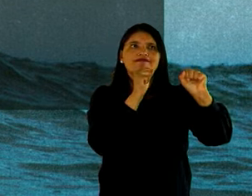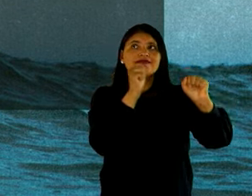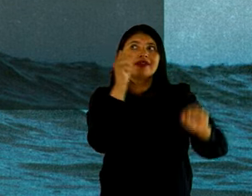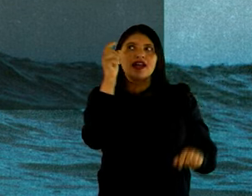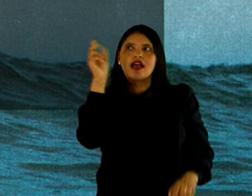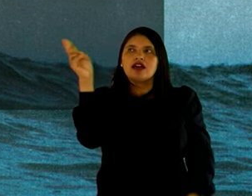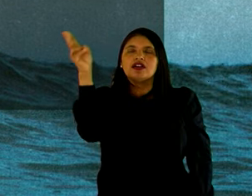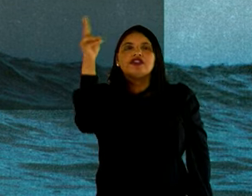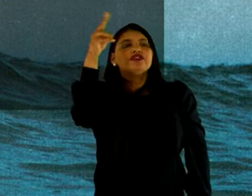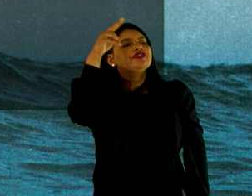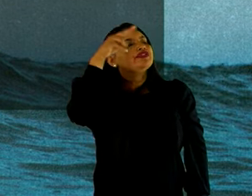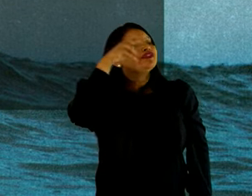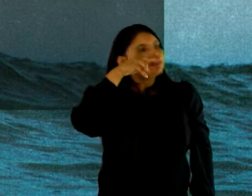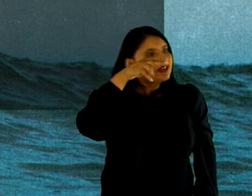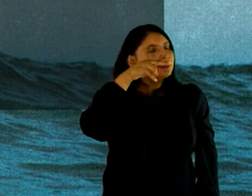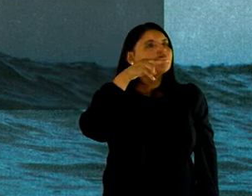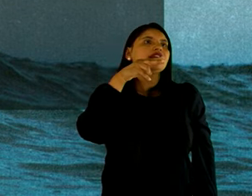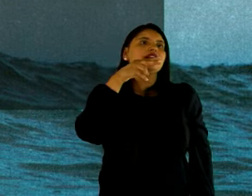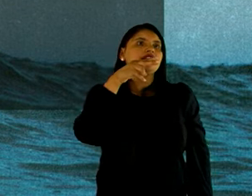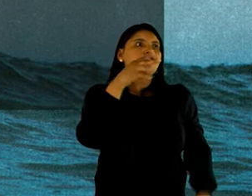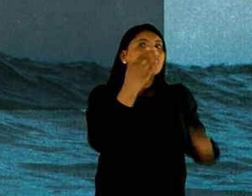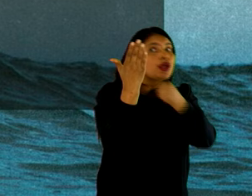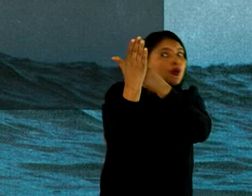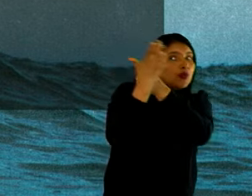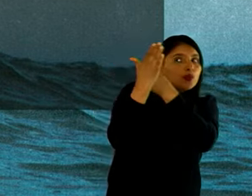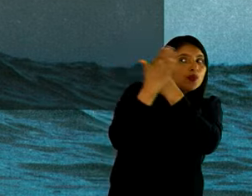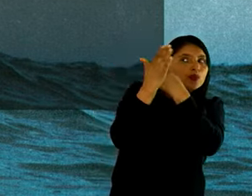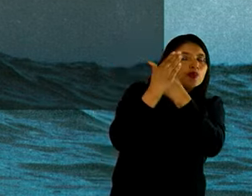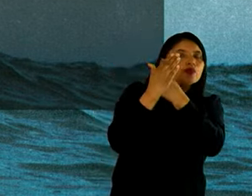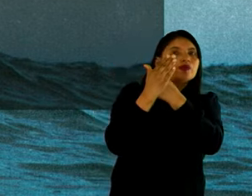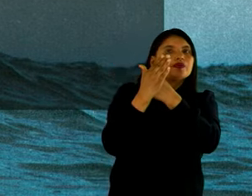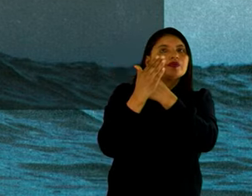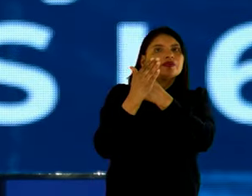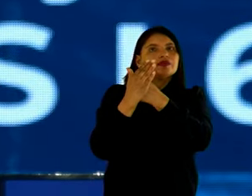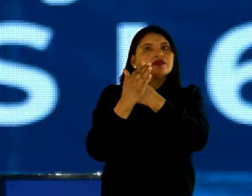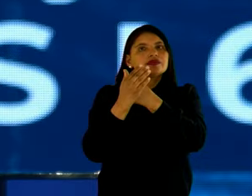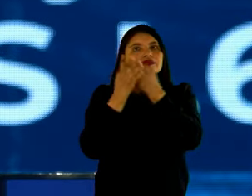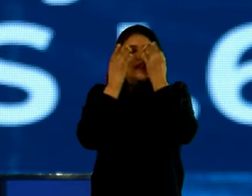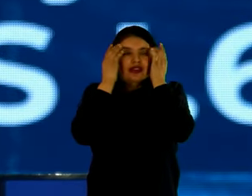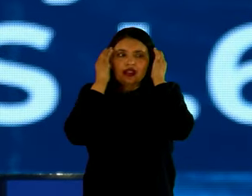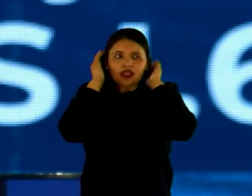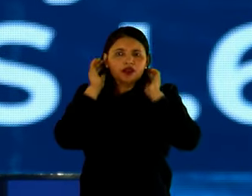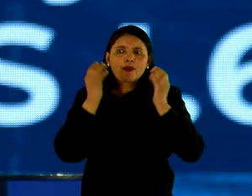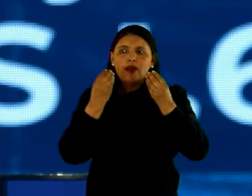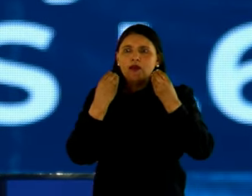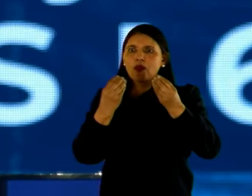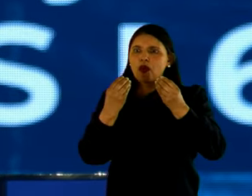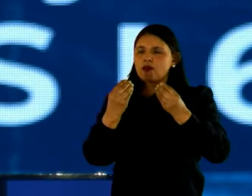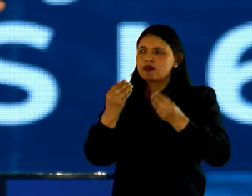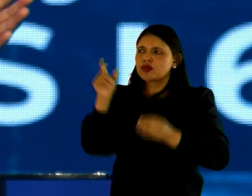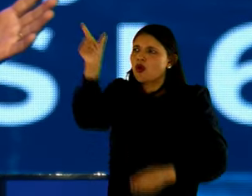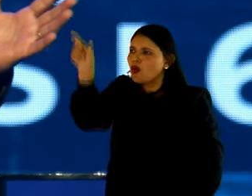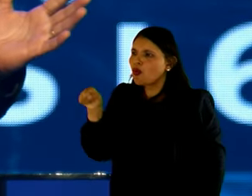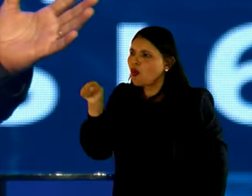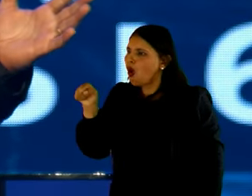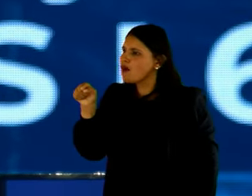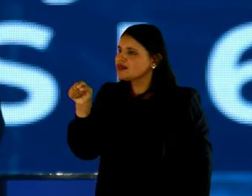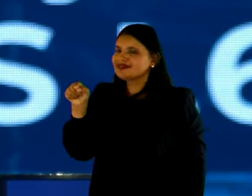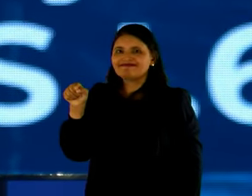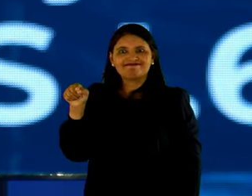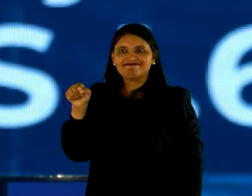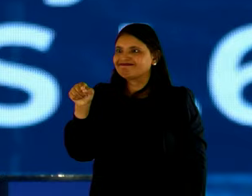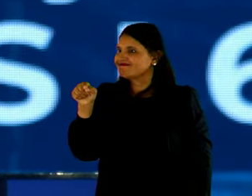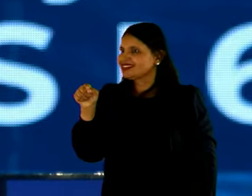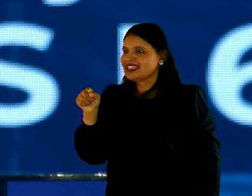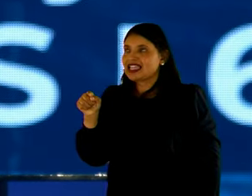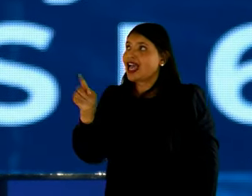nós para que não pereçamos um ímpio que não conhecia Deus. Que que